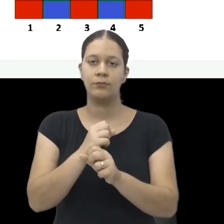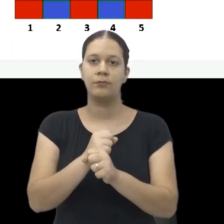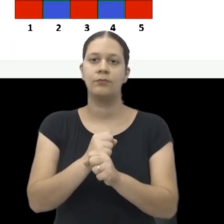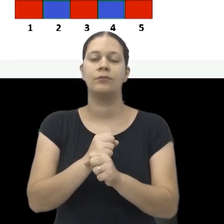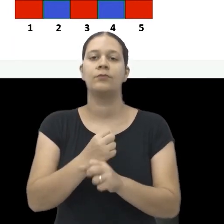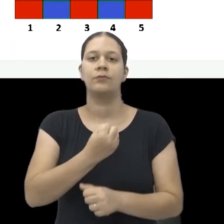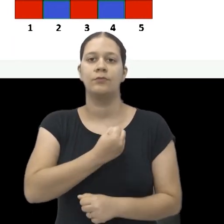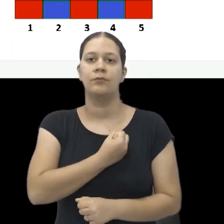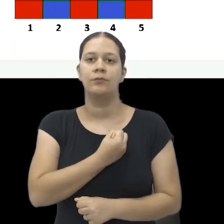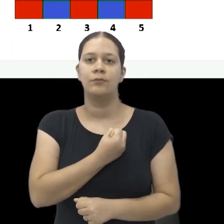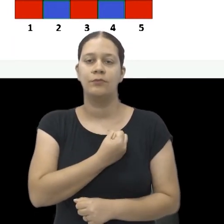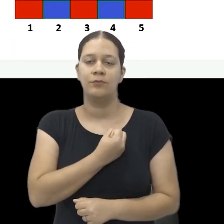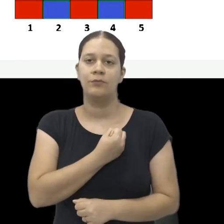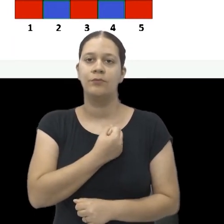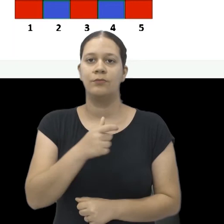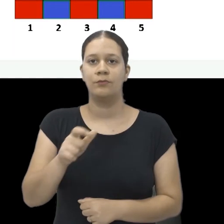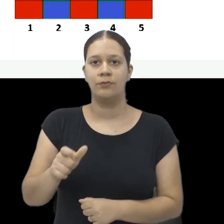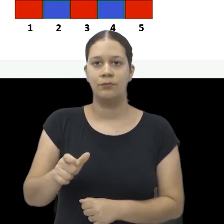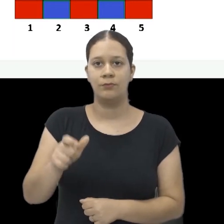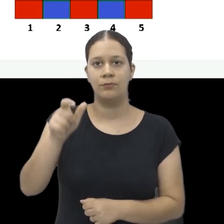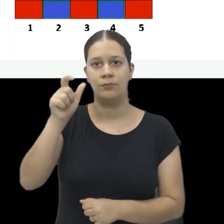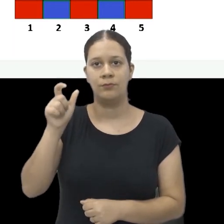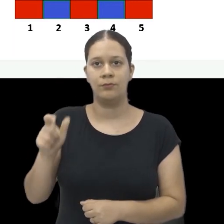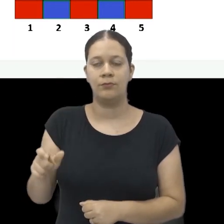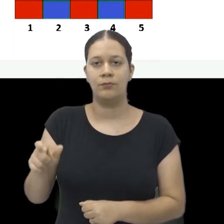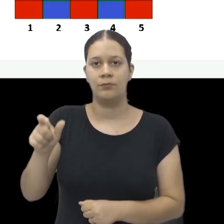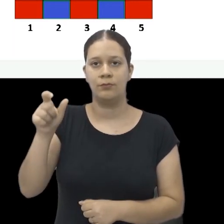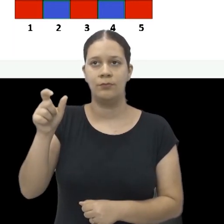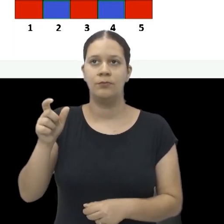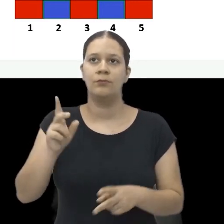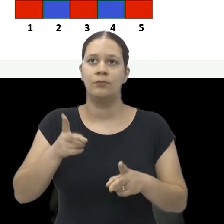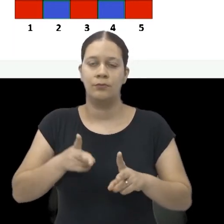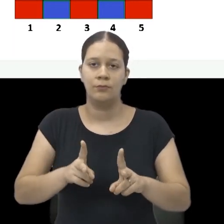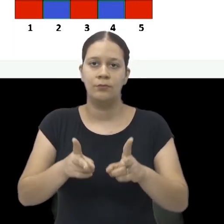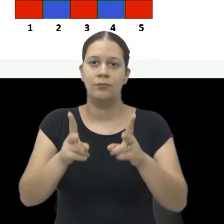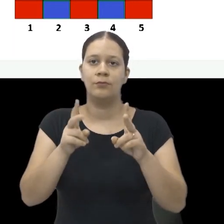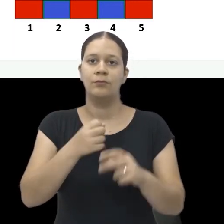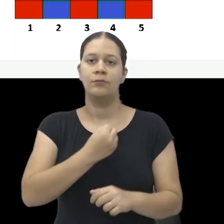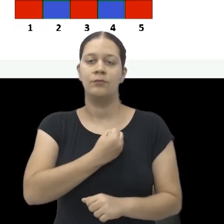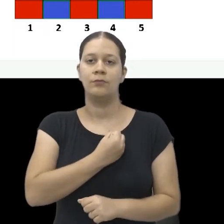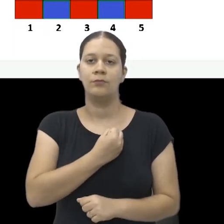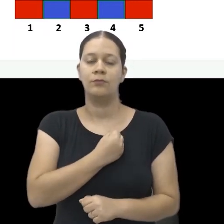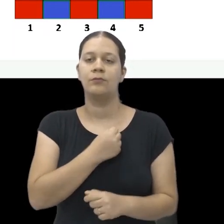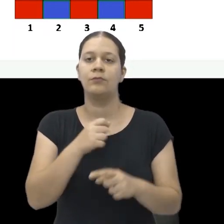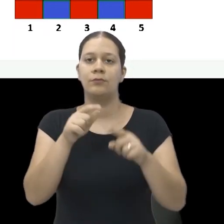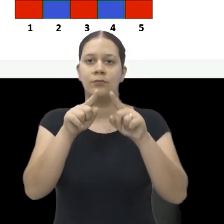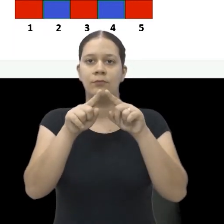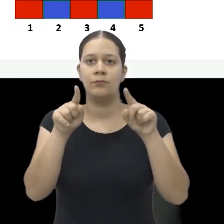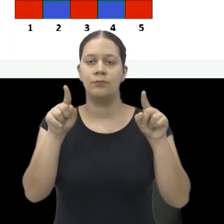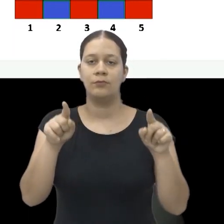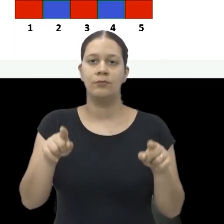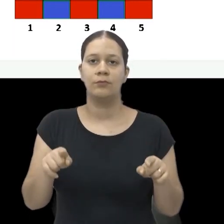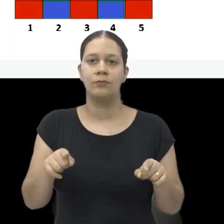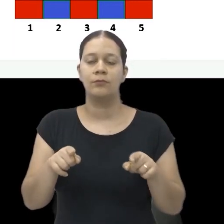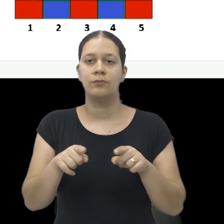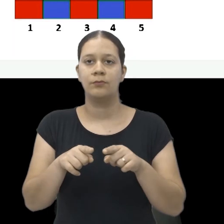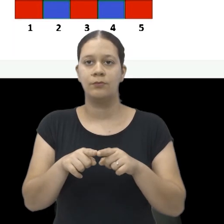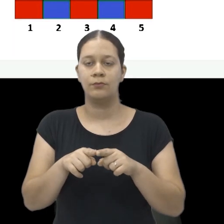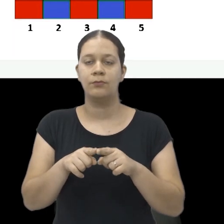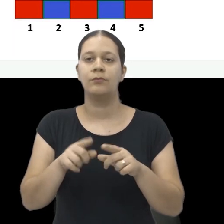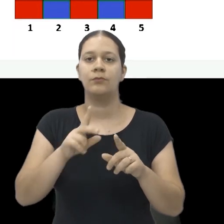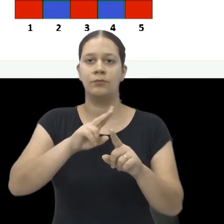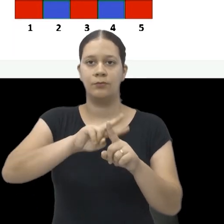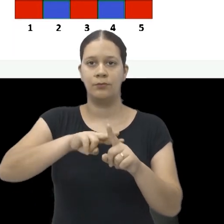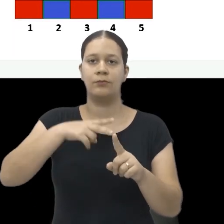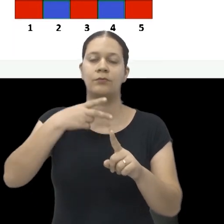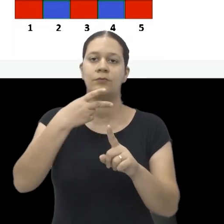algébrica, sendo n o número da coluna. Então, sempre o número de retângulos em uma coluna vai